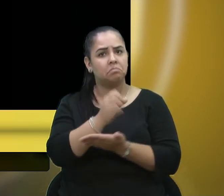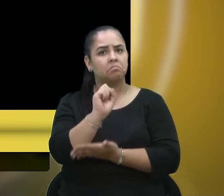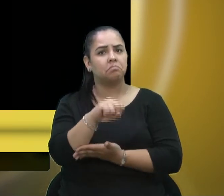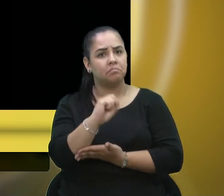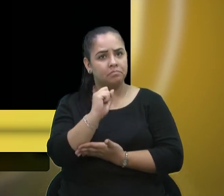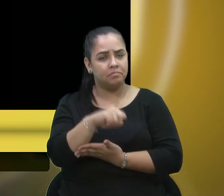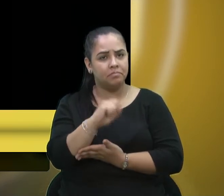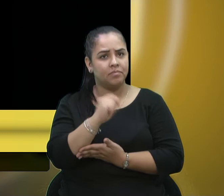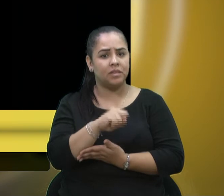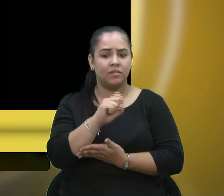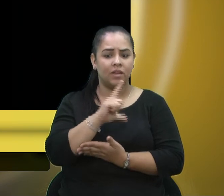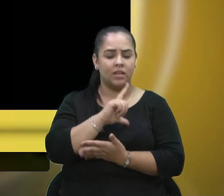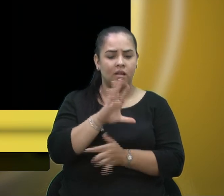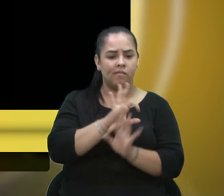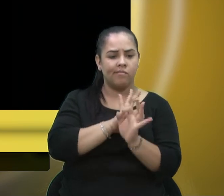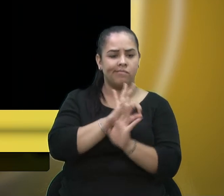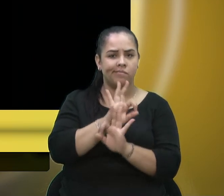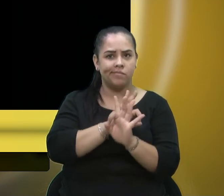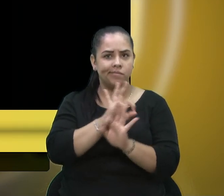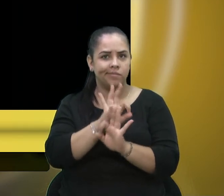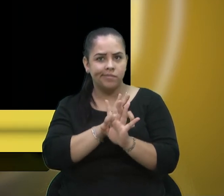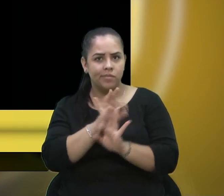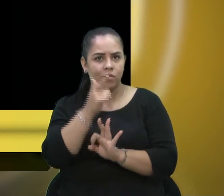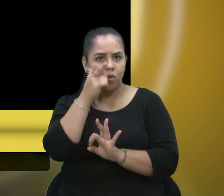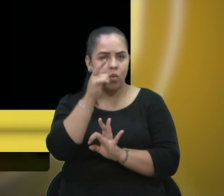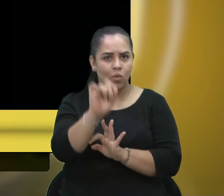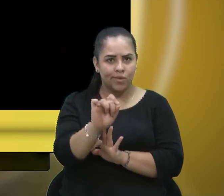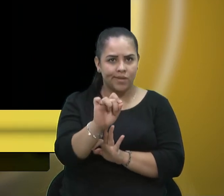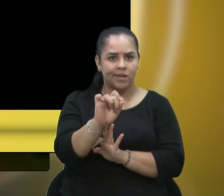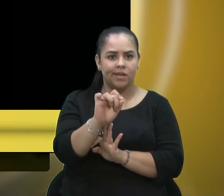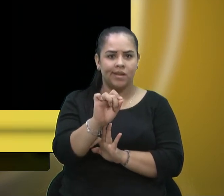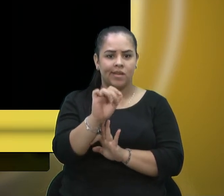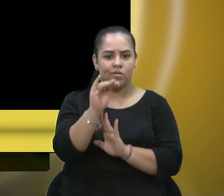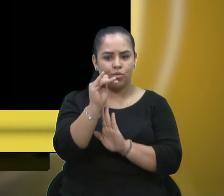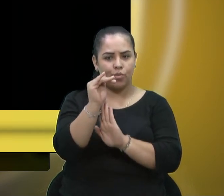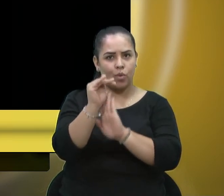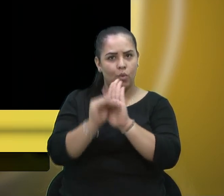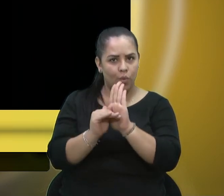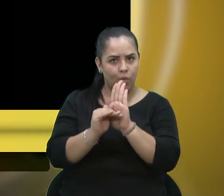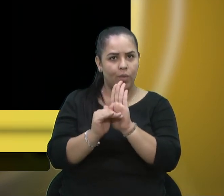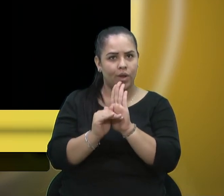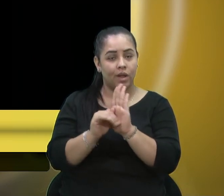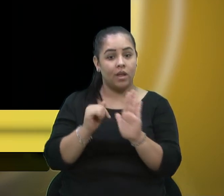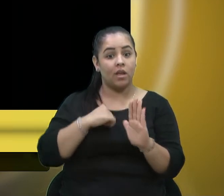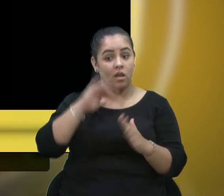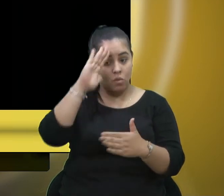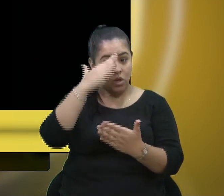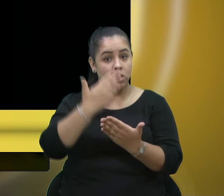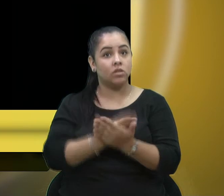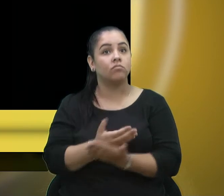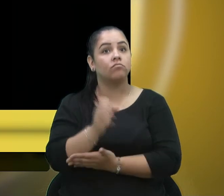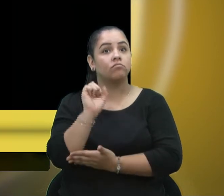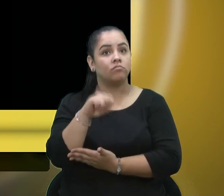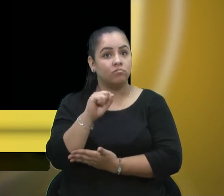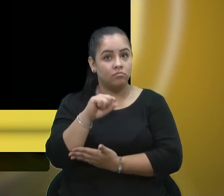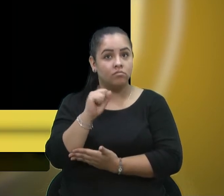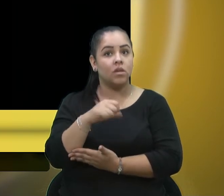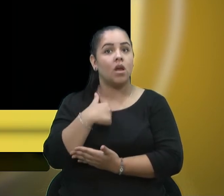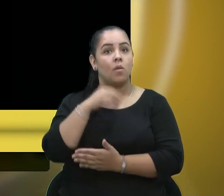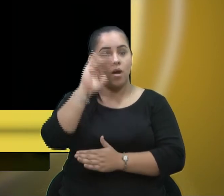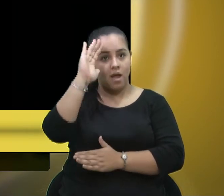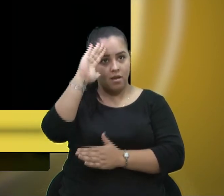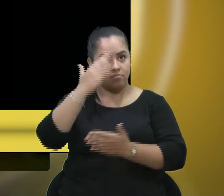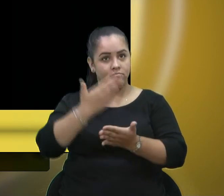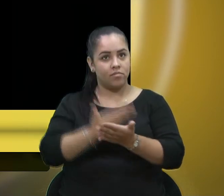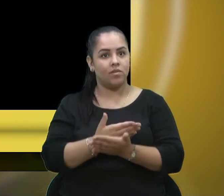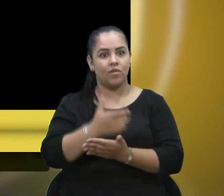alguns distanciamentos, ele vai conseguir uma tarifa menor. Eu acredito muito ainda, viu? Que venha surpresa